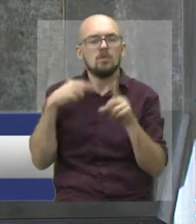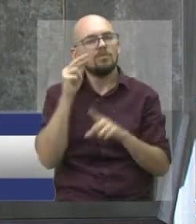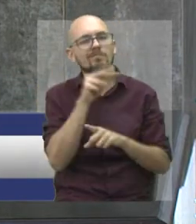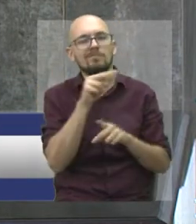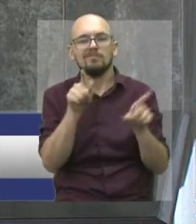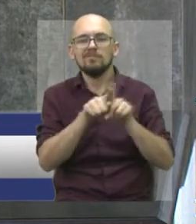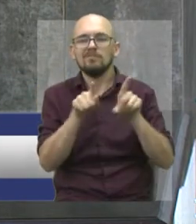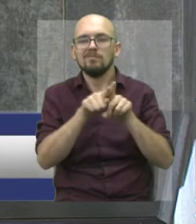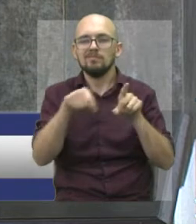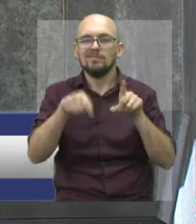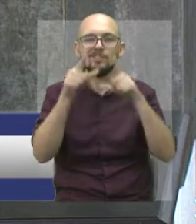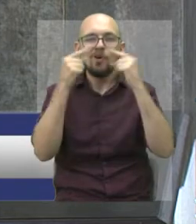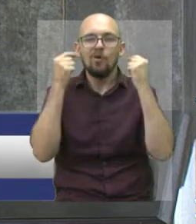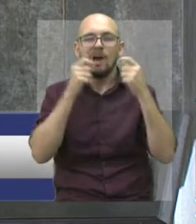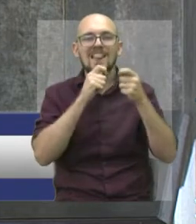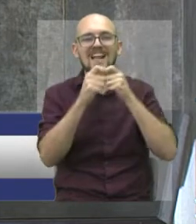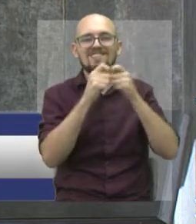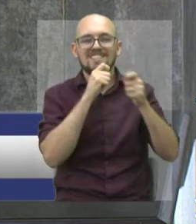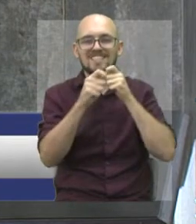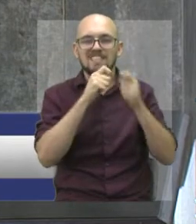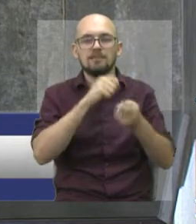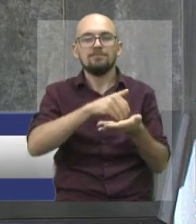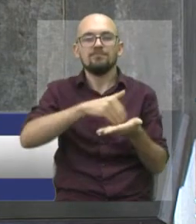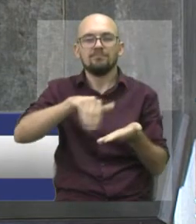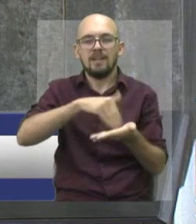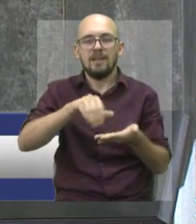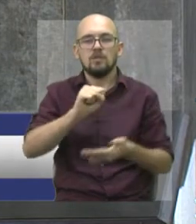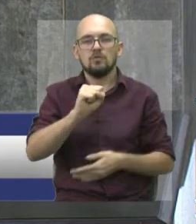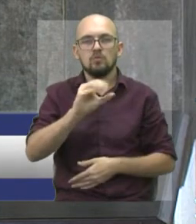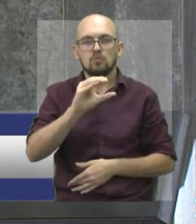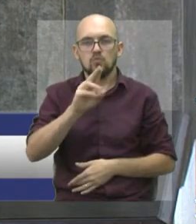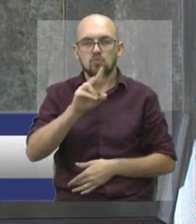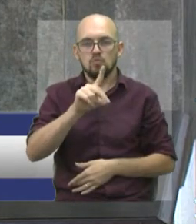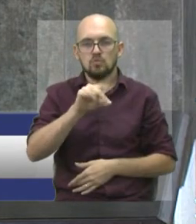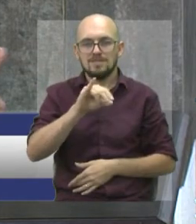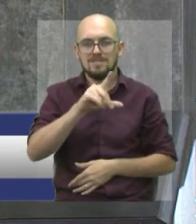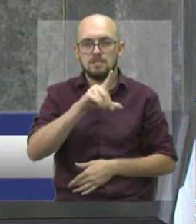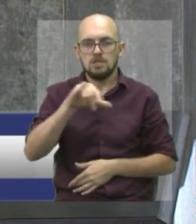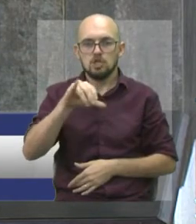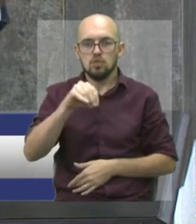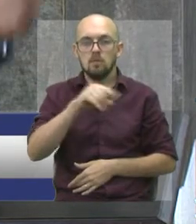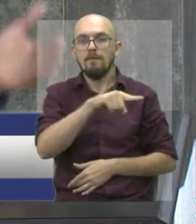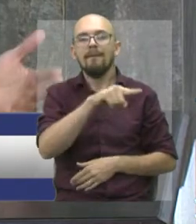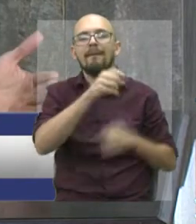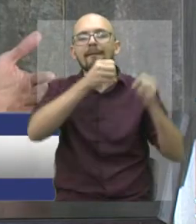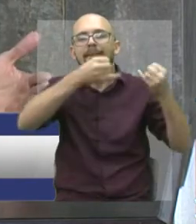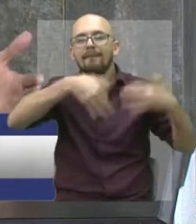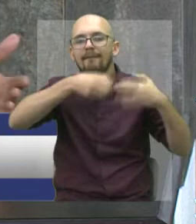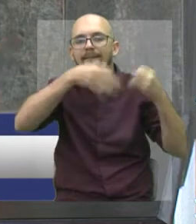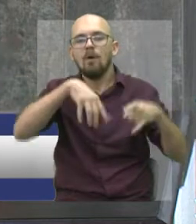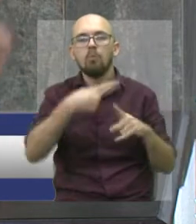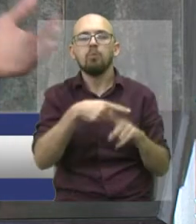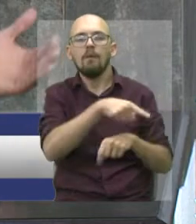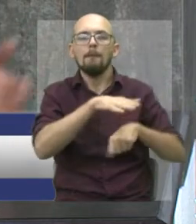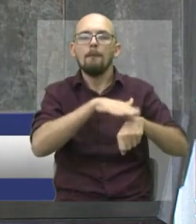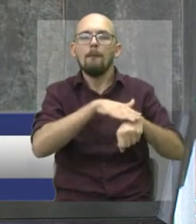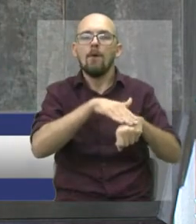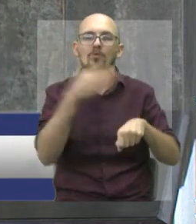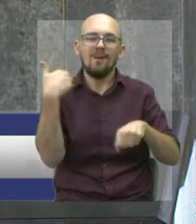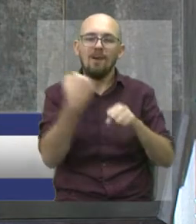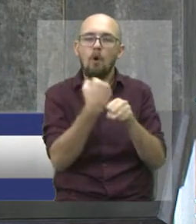midiático aqui de Jaú uma entrevista do senhor secretário Alessandro Escudilho, explicando por que naquele momento as obras